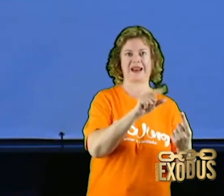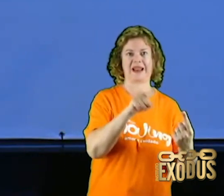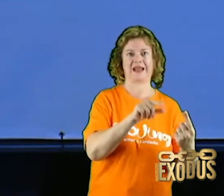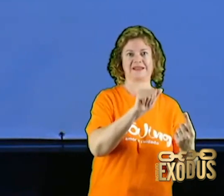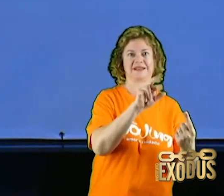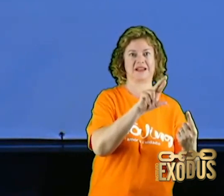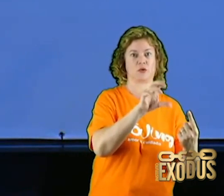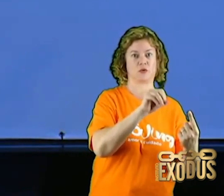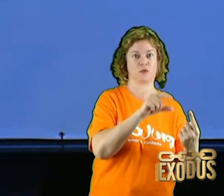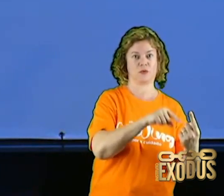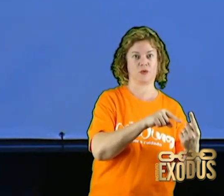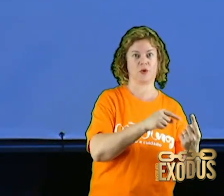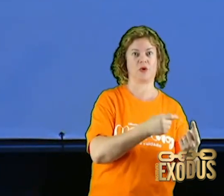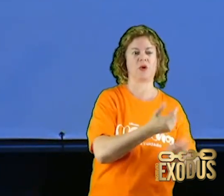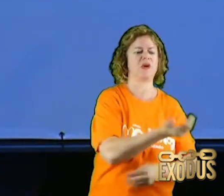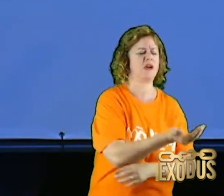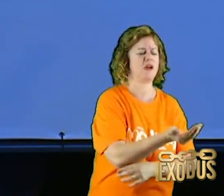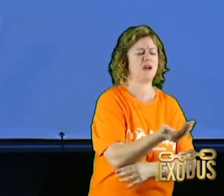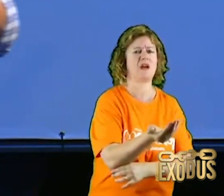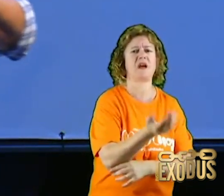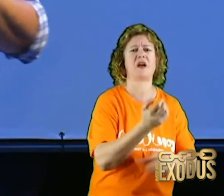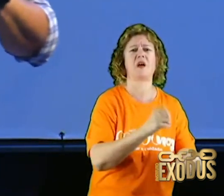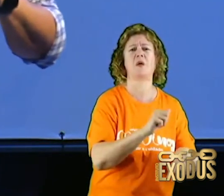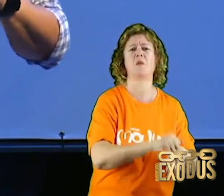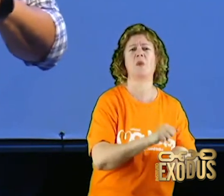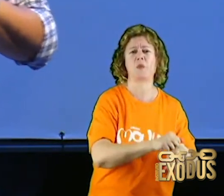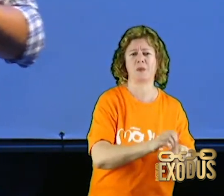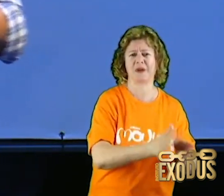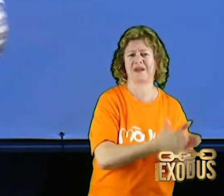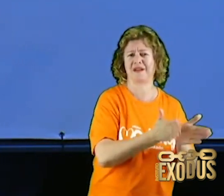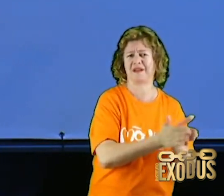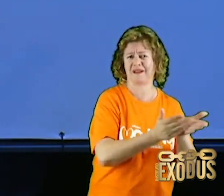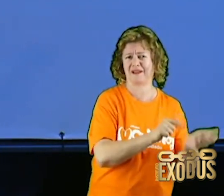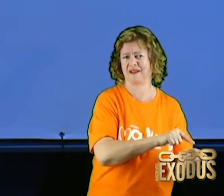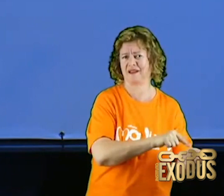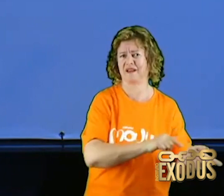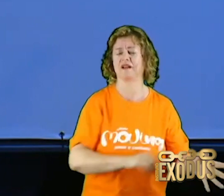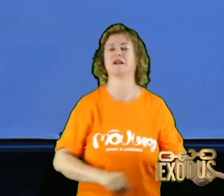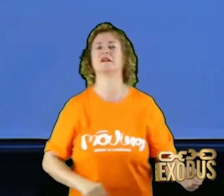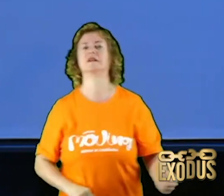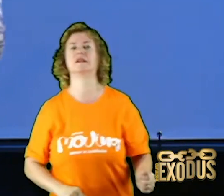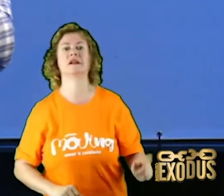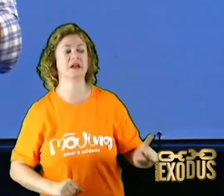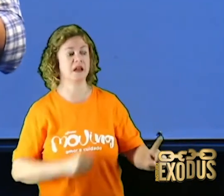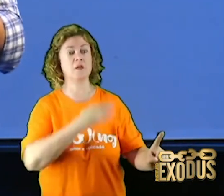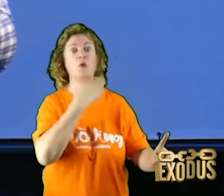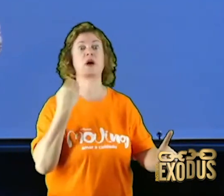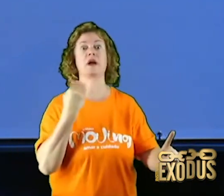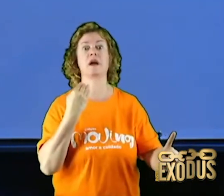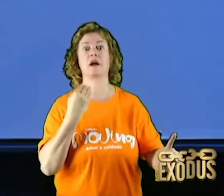inferno. E lá ele fala com Deus: Deus,